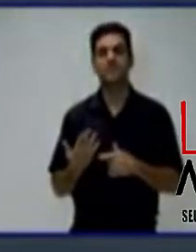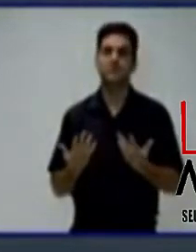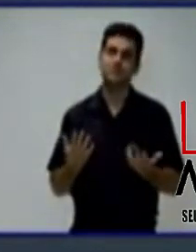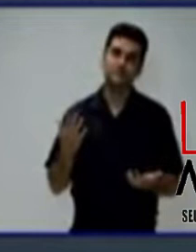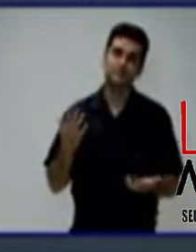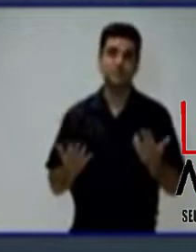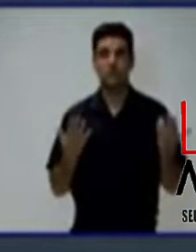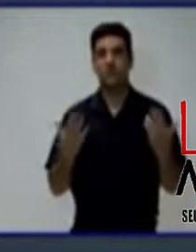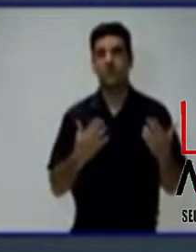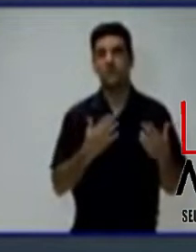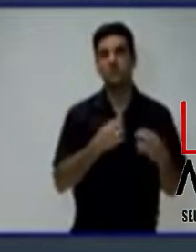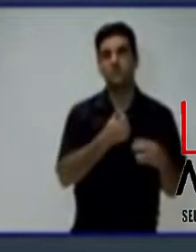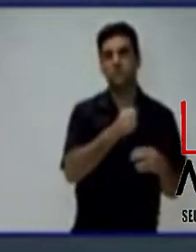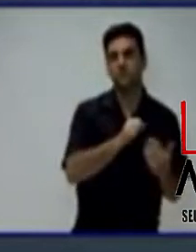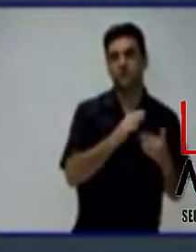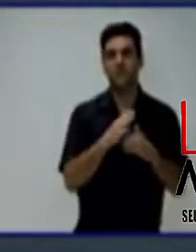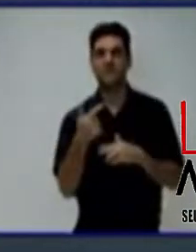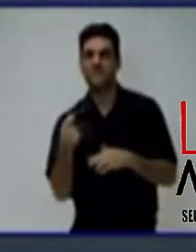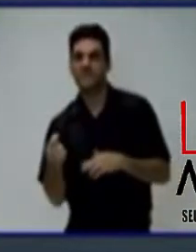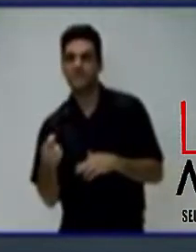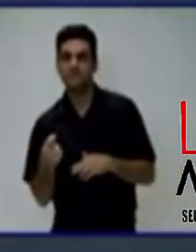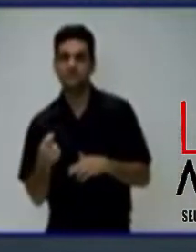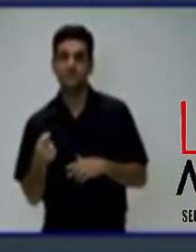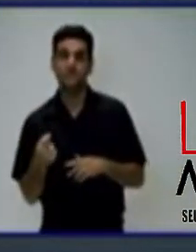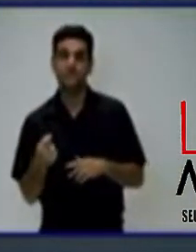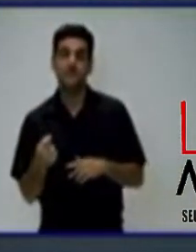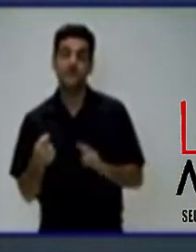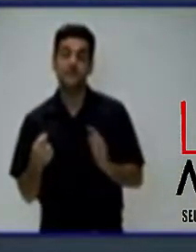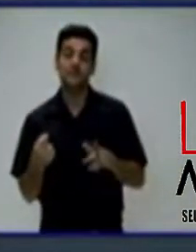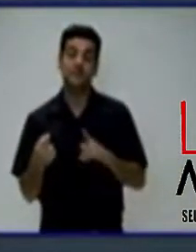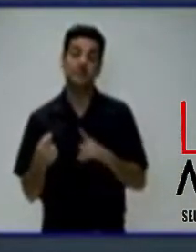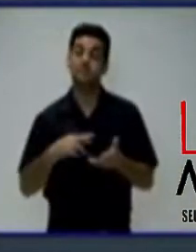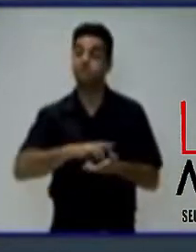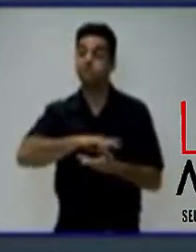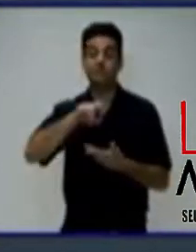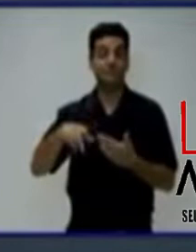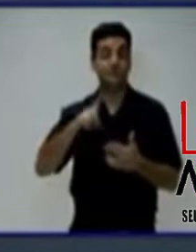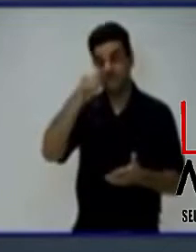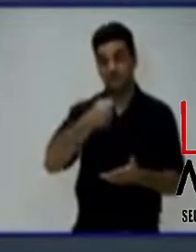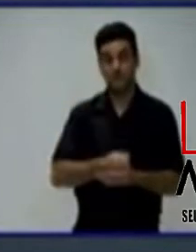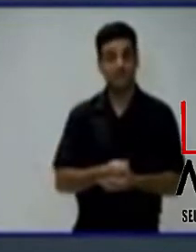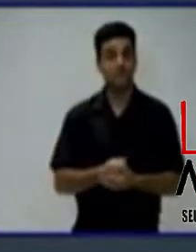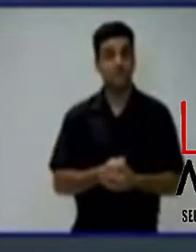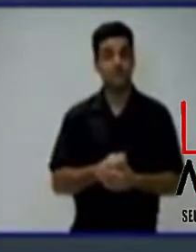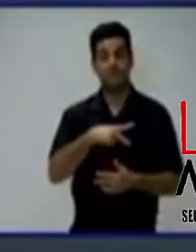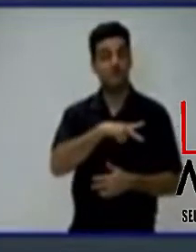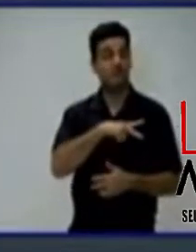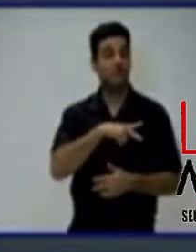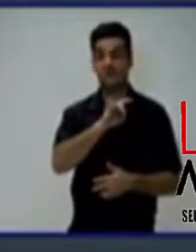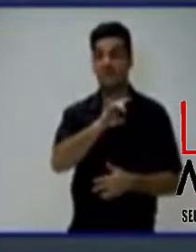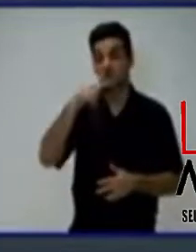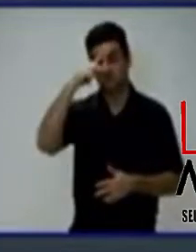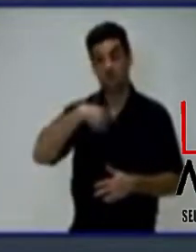a 2020, já existem diversas decisões monocráticas